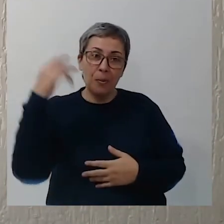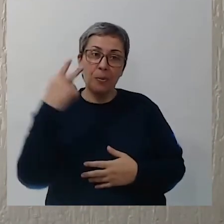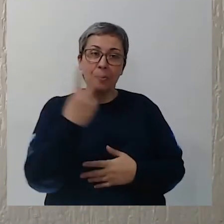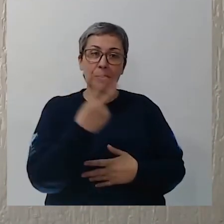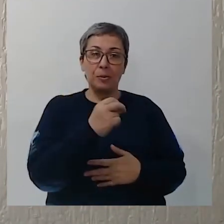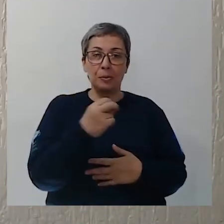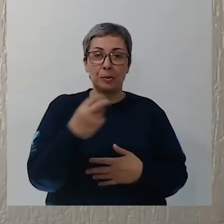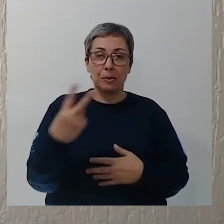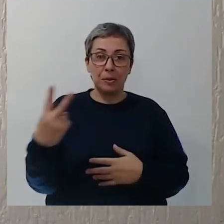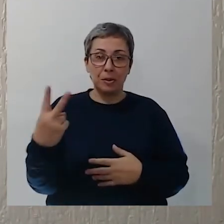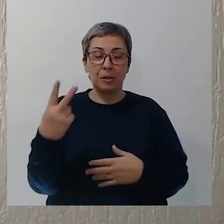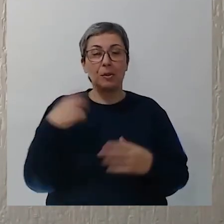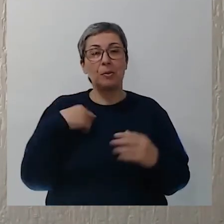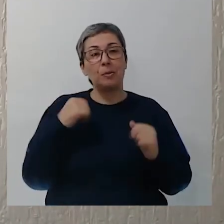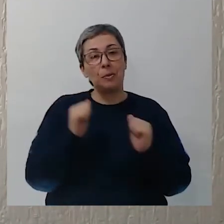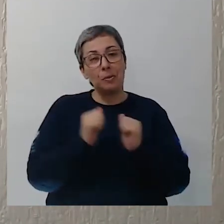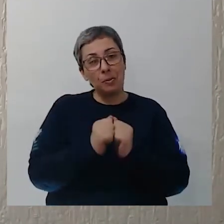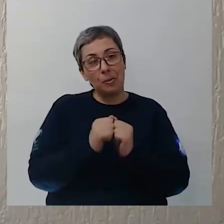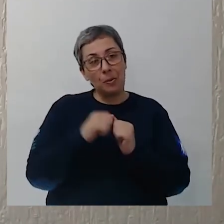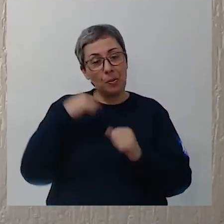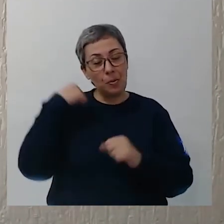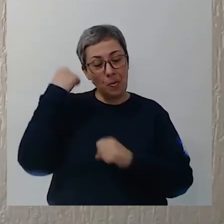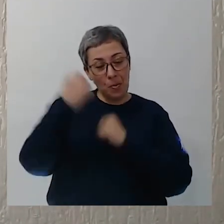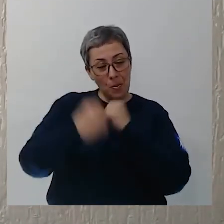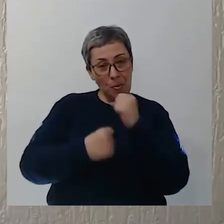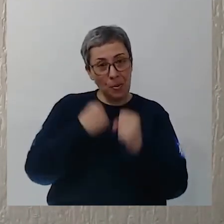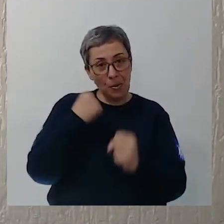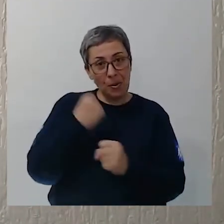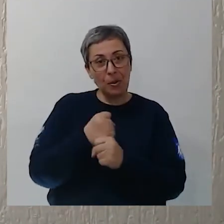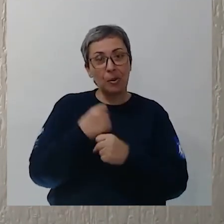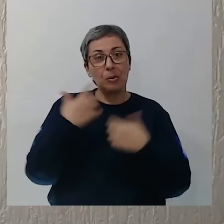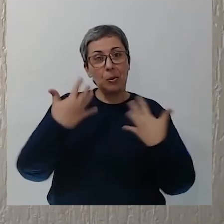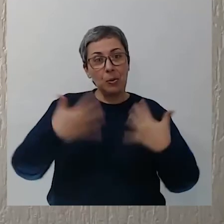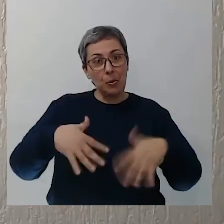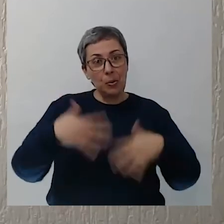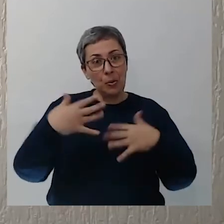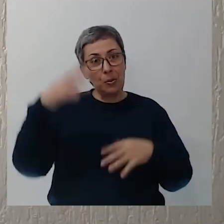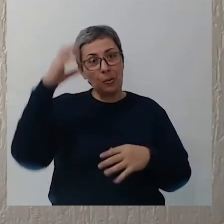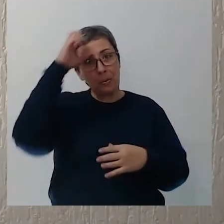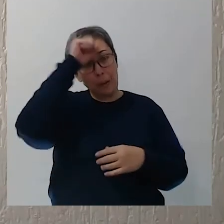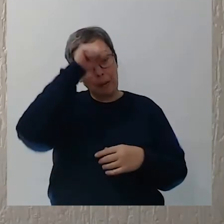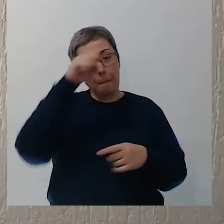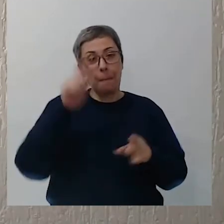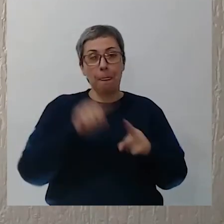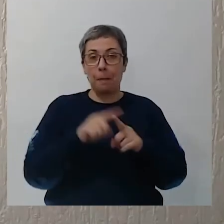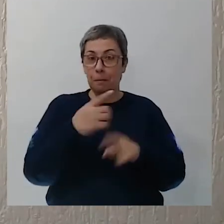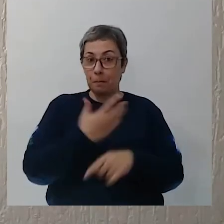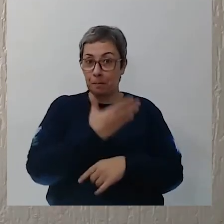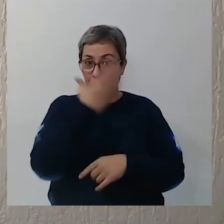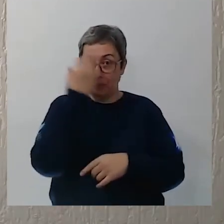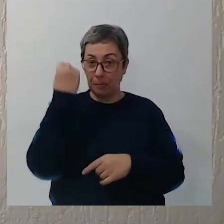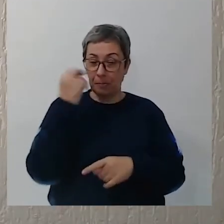sucesso em 2022. Obrigada pela companhia nesse ano todo. Foi um ano de bastante aprendizagem, né?